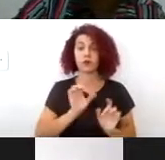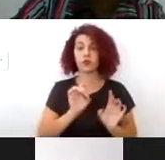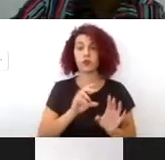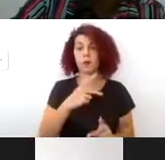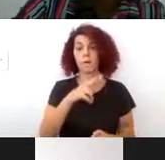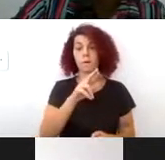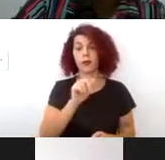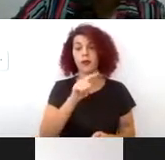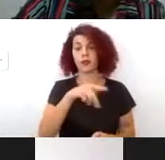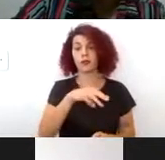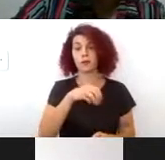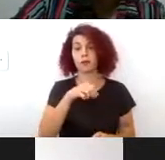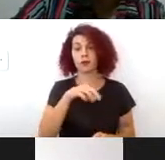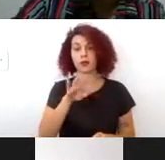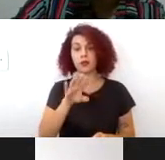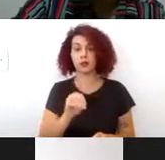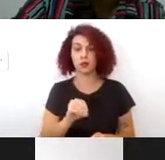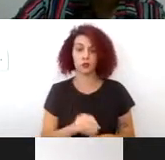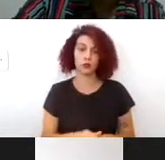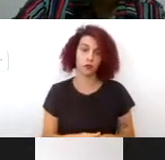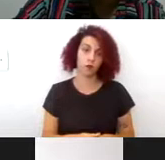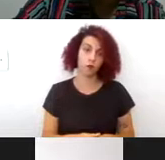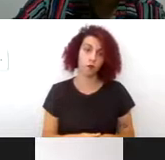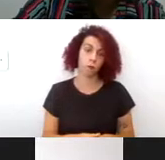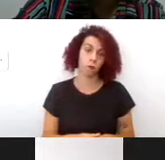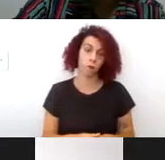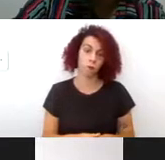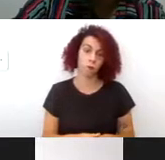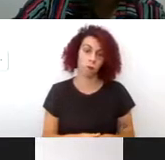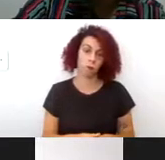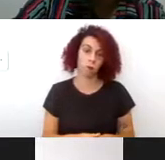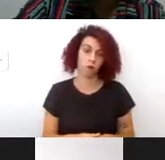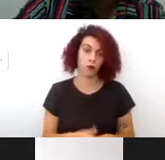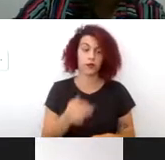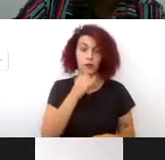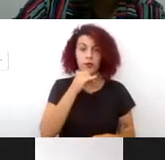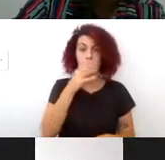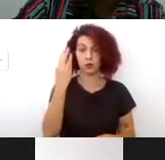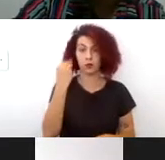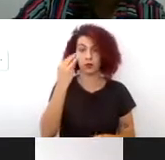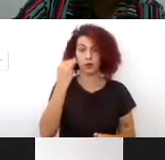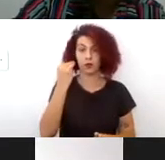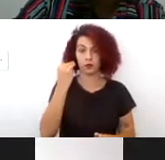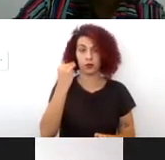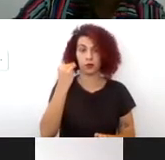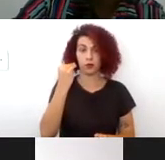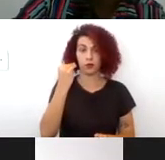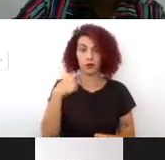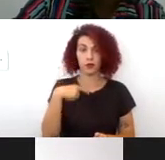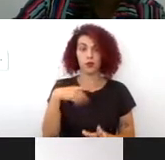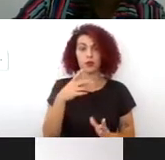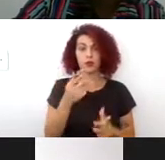mágica bom Então imagina que essas formas que estão aqui horas se repetem aqui ela se repete